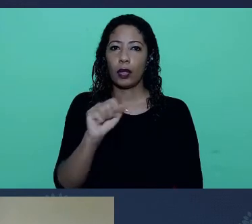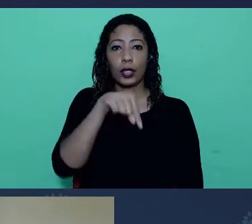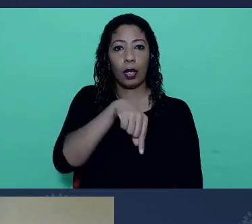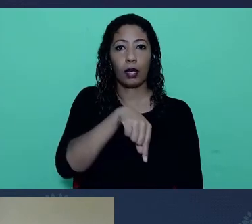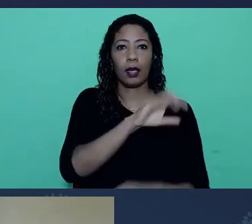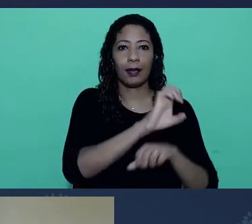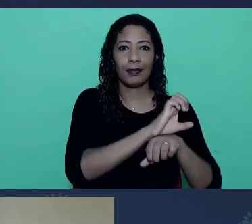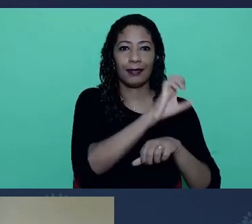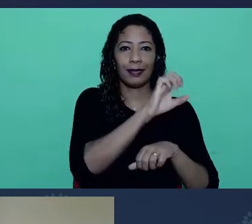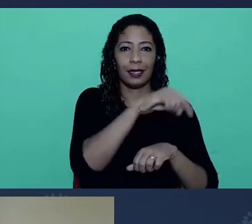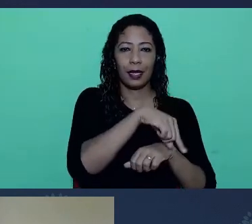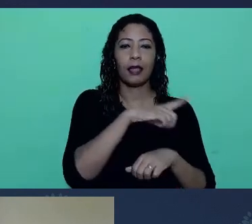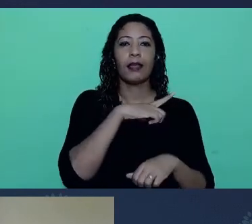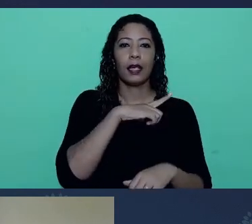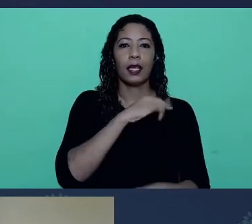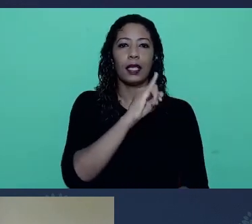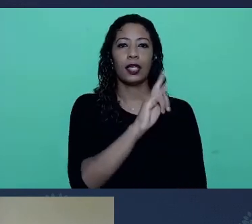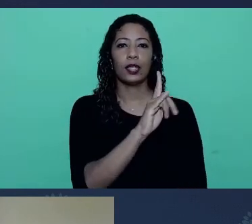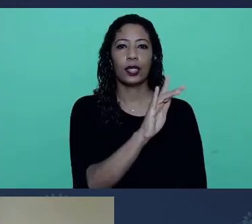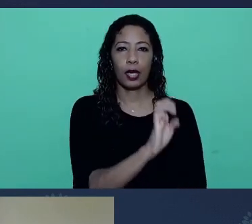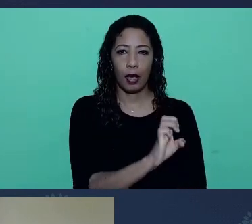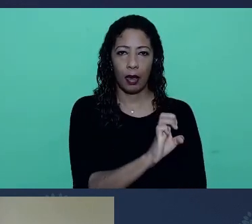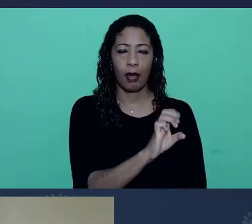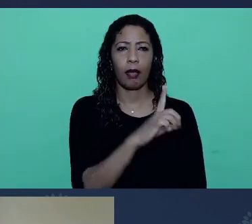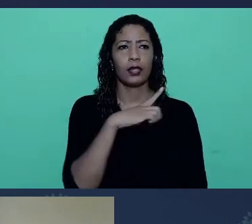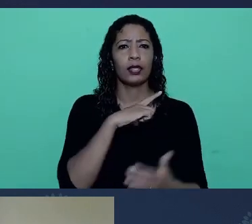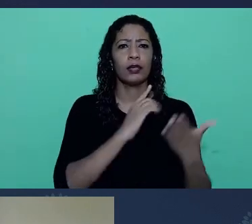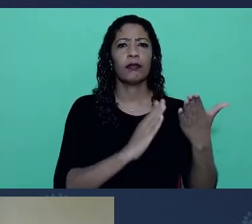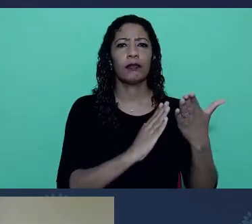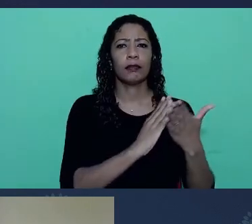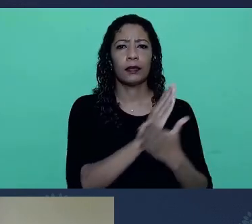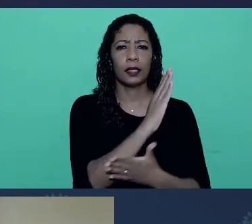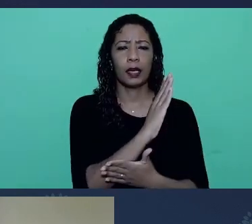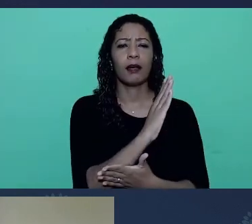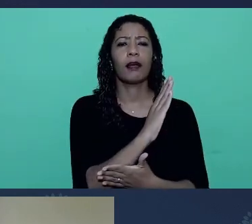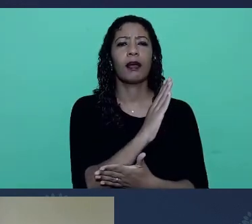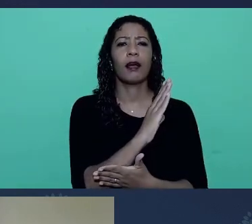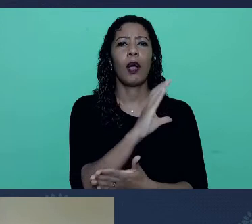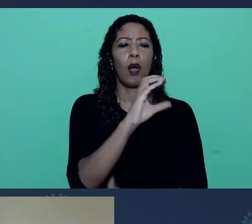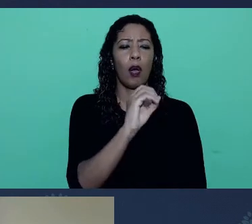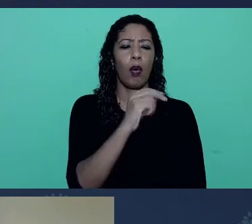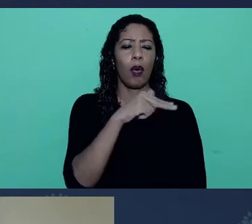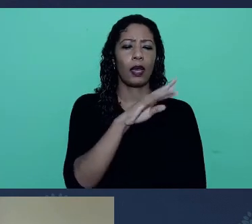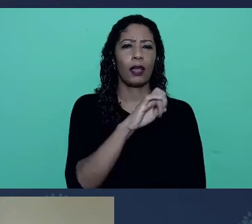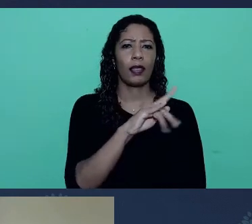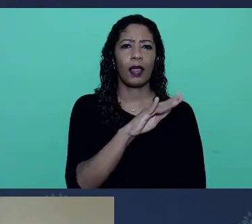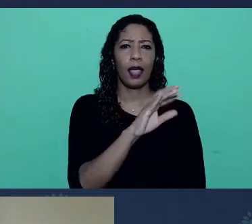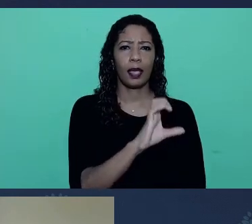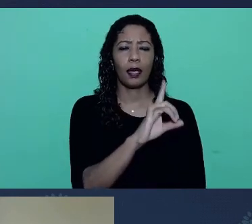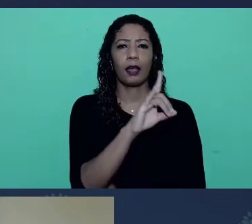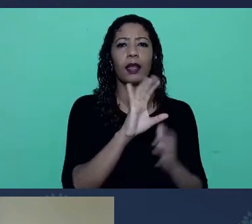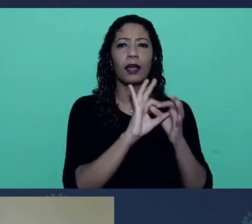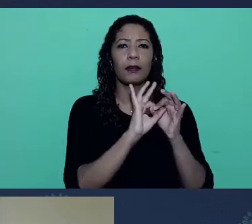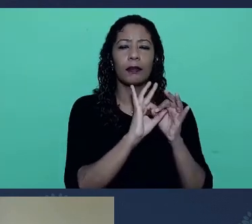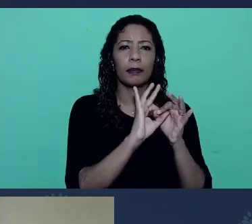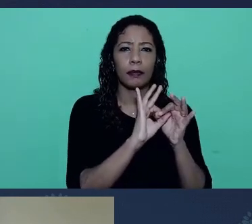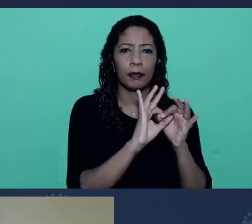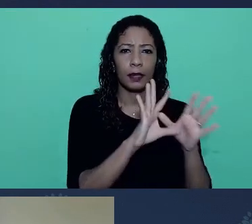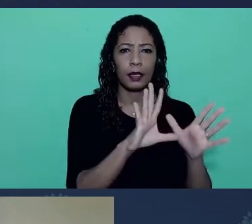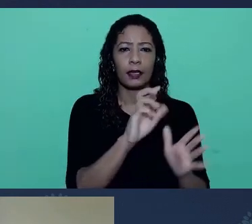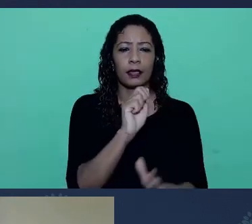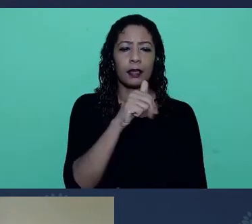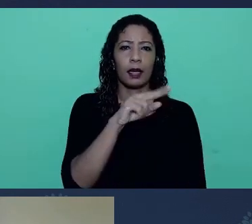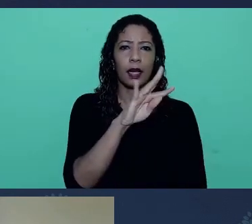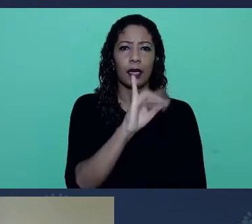exemplo, nós temos o IgE, nós tivemos aprovação agora no Conitec da liberação da anti-IgE para